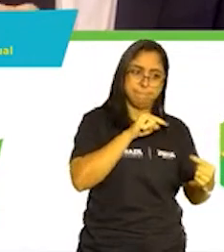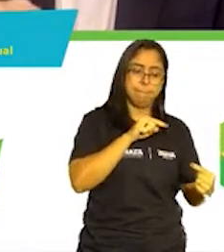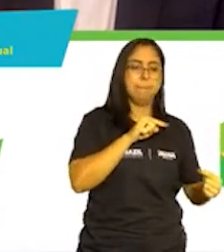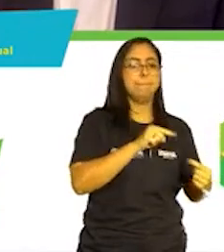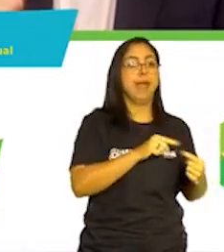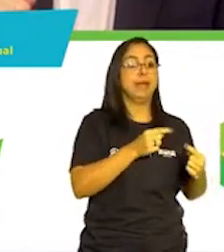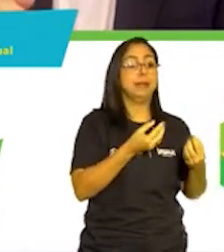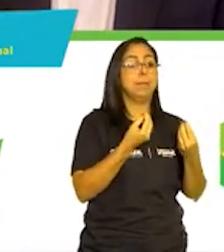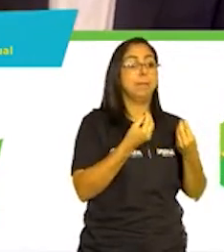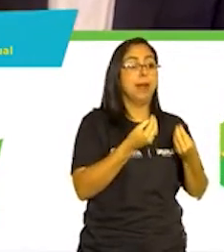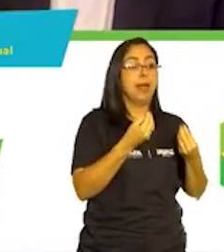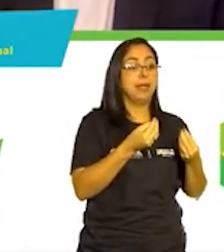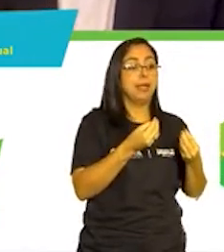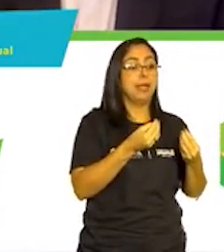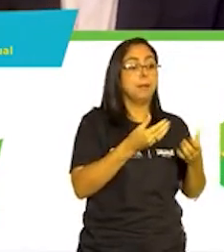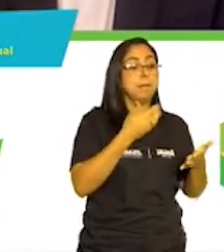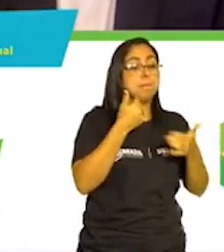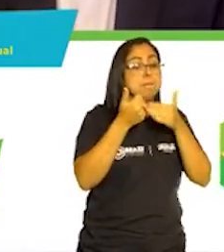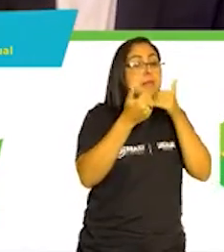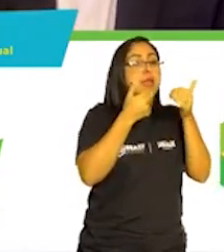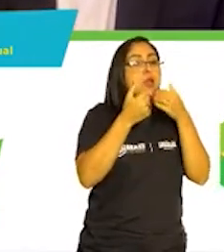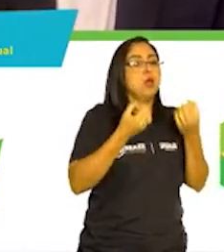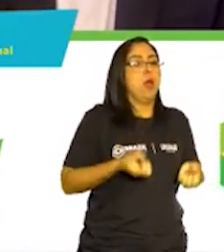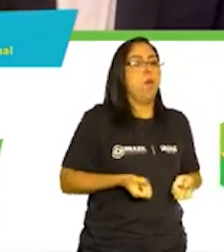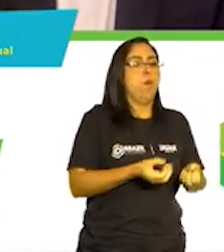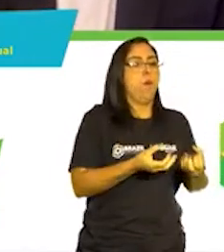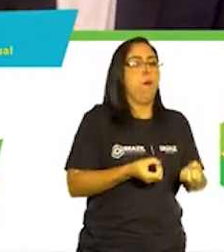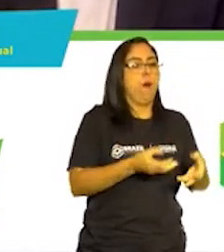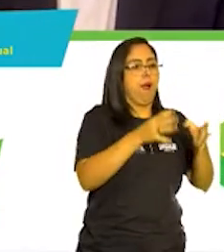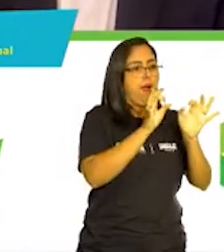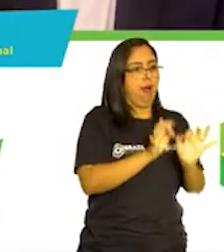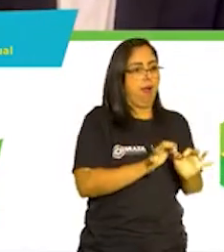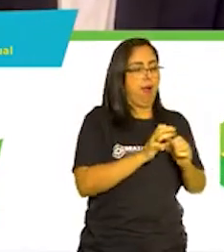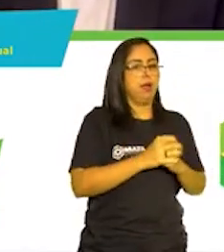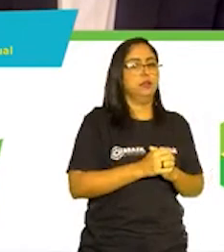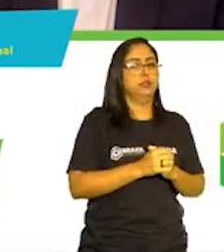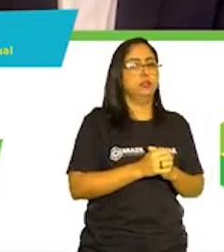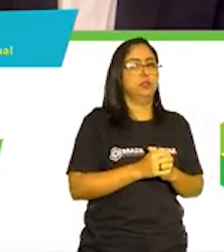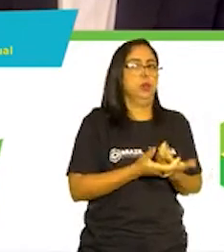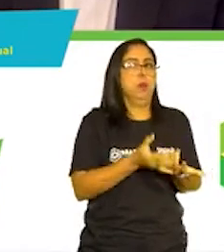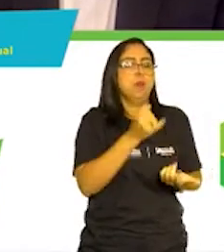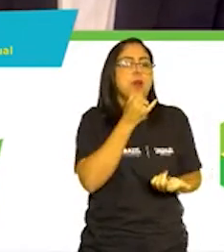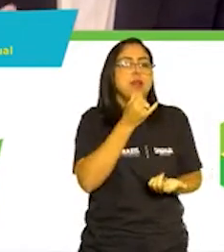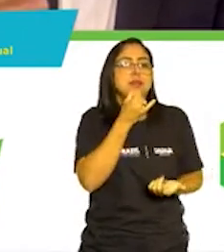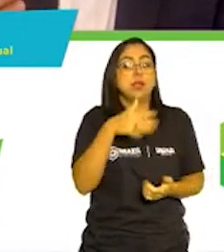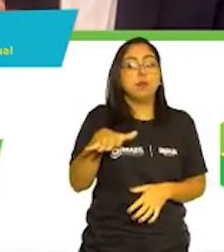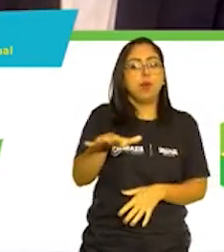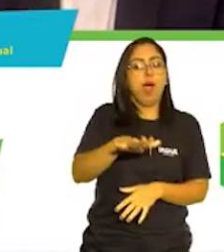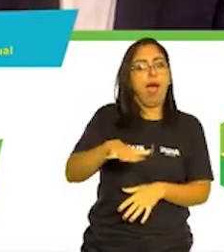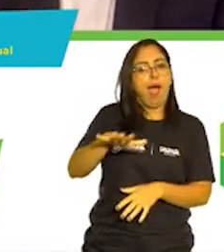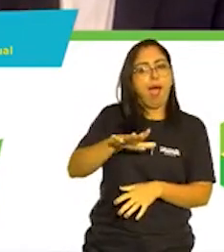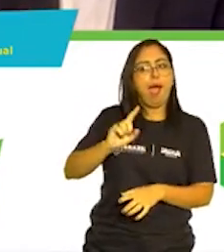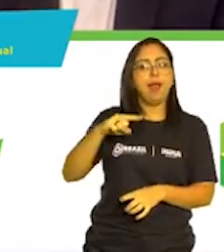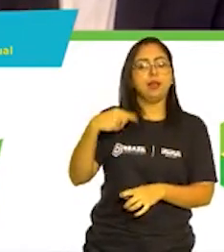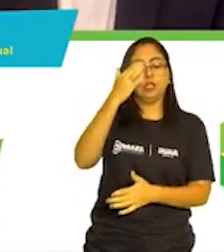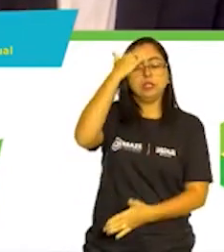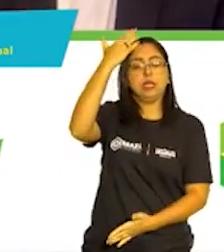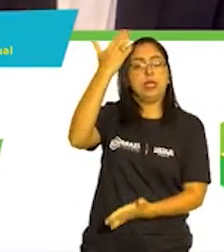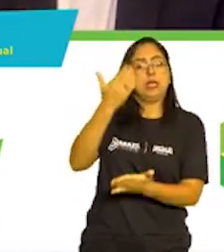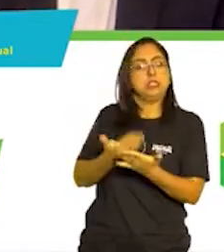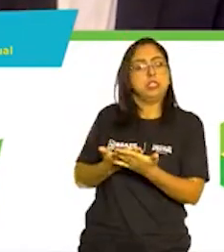tem todas essas regras de crescimento automático, por exemplo, de gasto em áreas que a gente considera essencial, mas que é ligado à